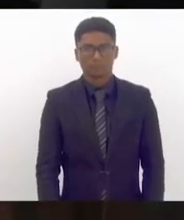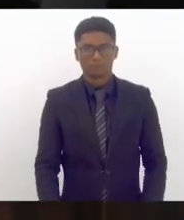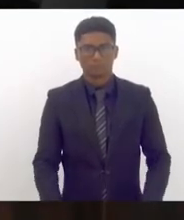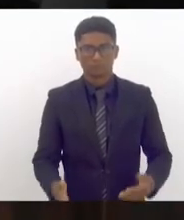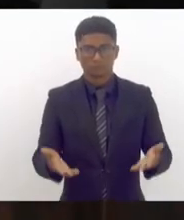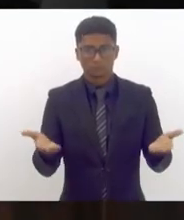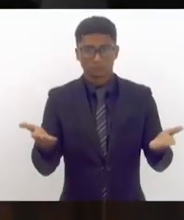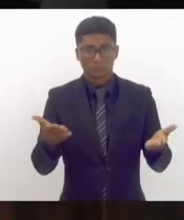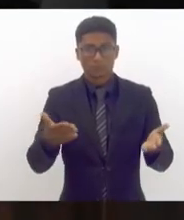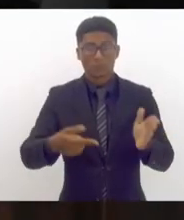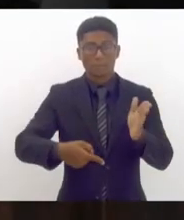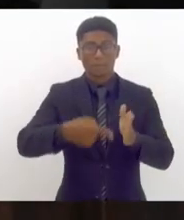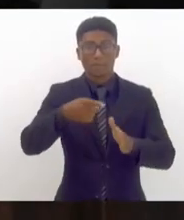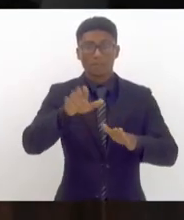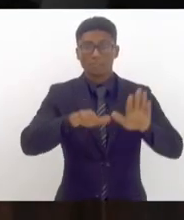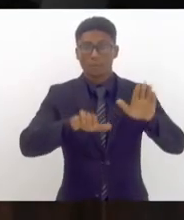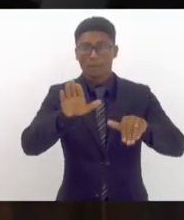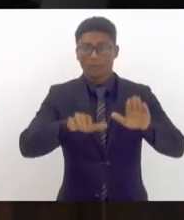primeira chamada.